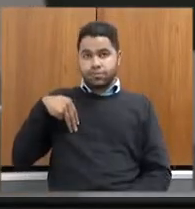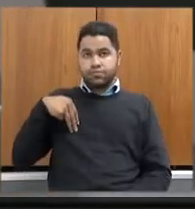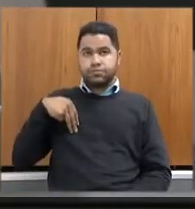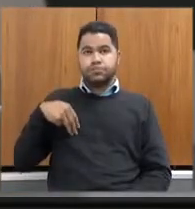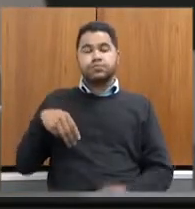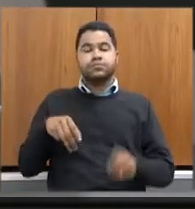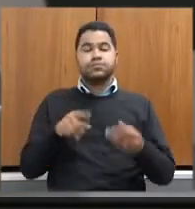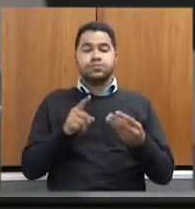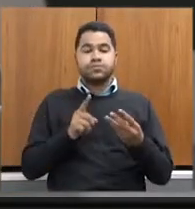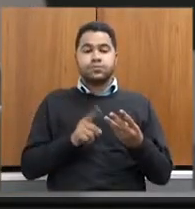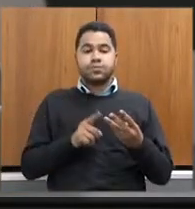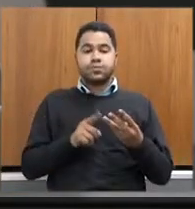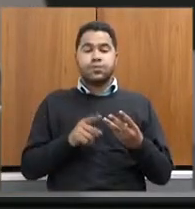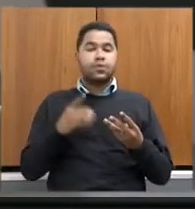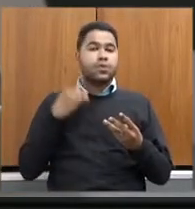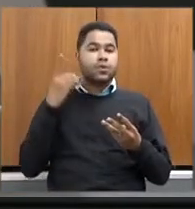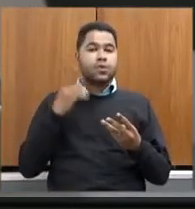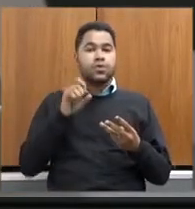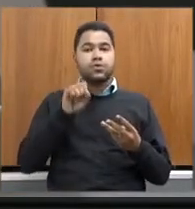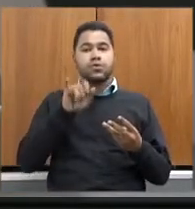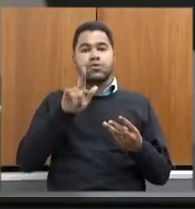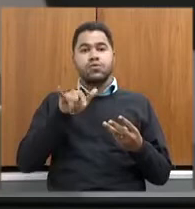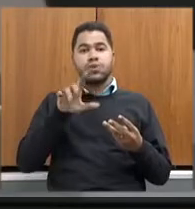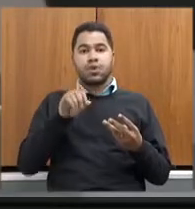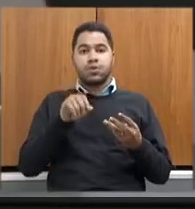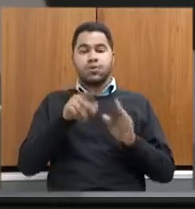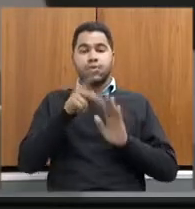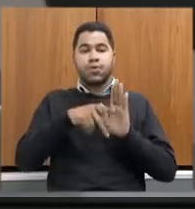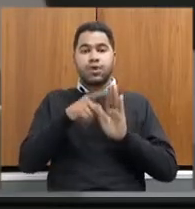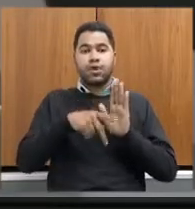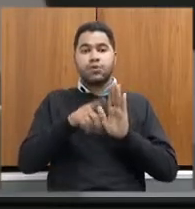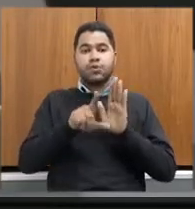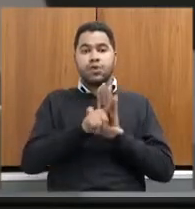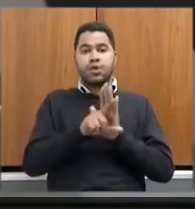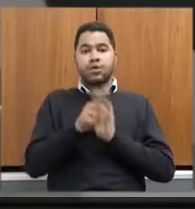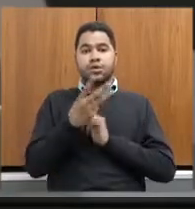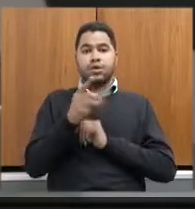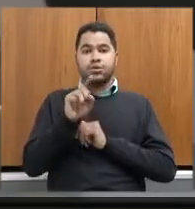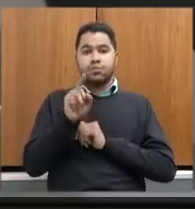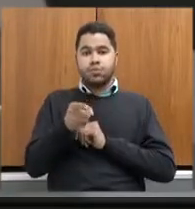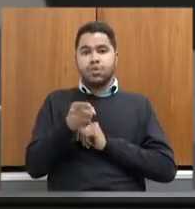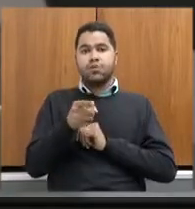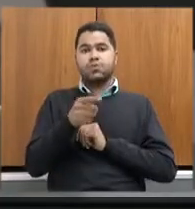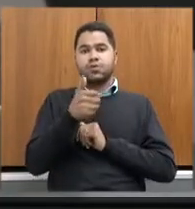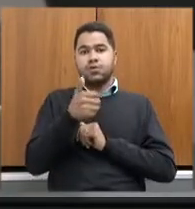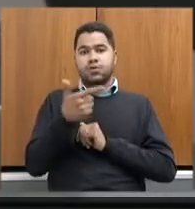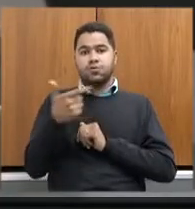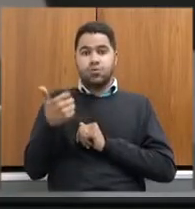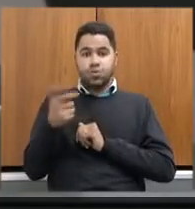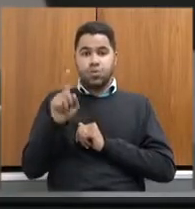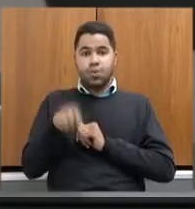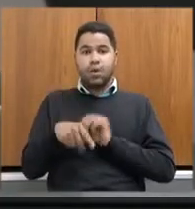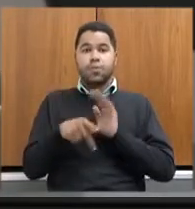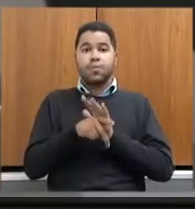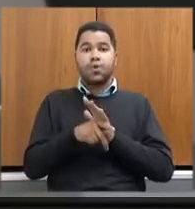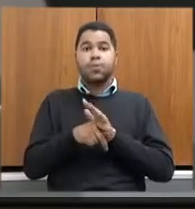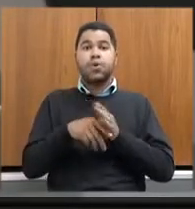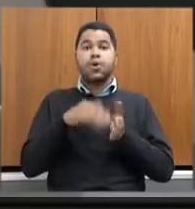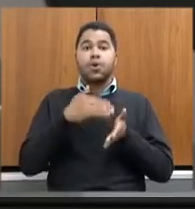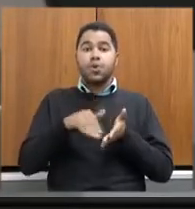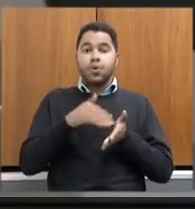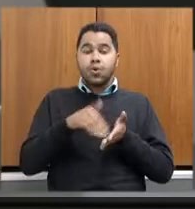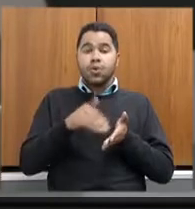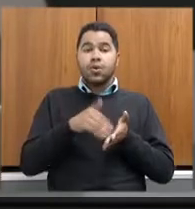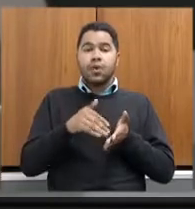o deputado Cristiano Silveira projeto de lei 3132 2021 utilidade pública à associação dos catadores